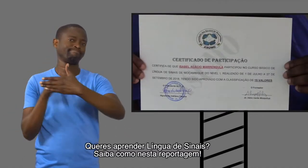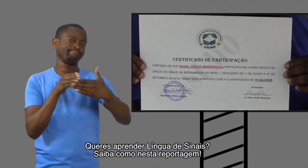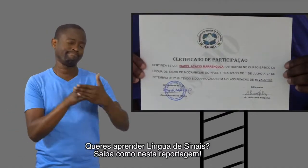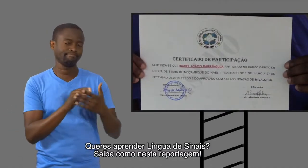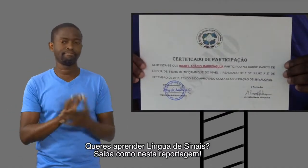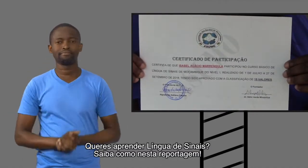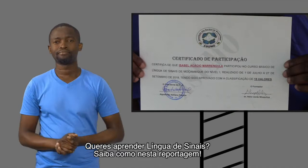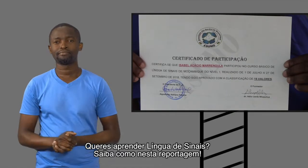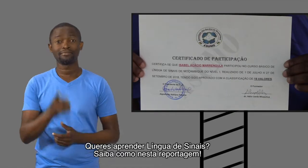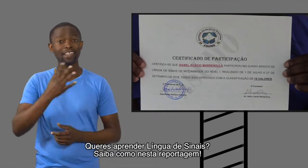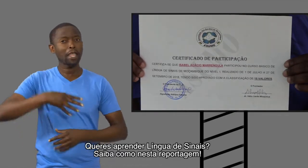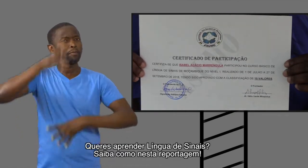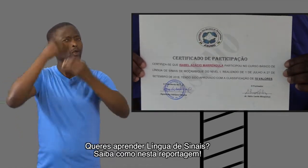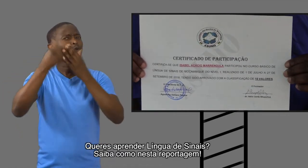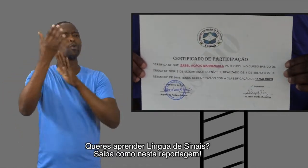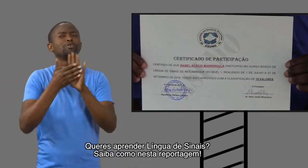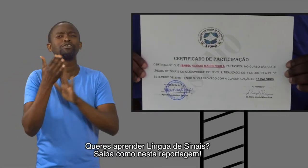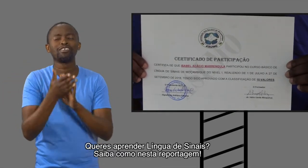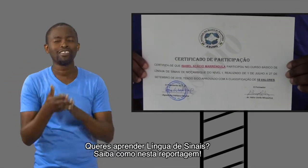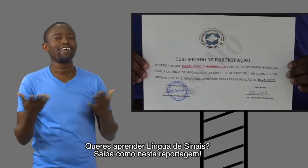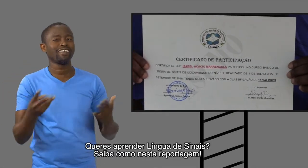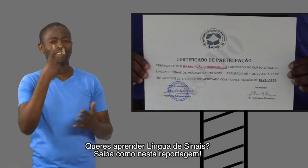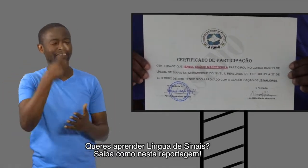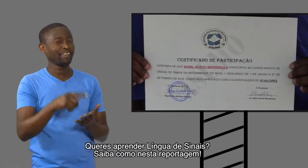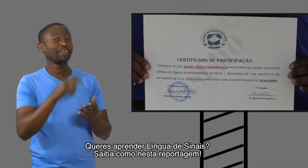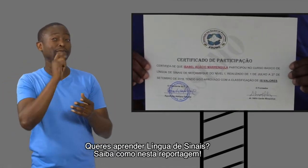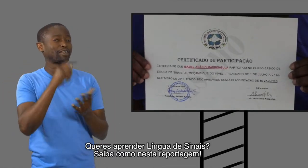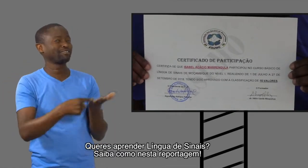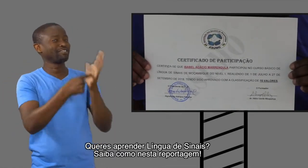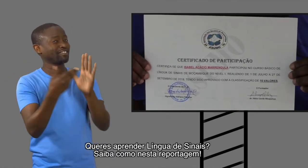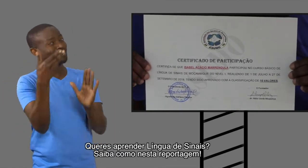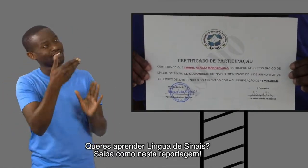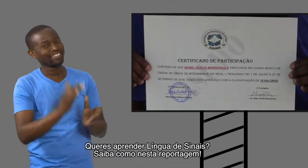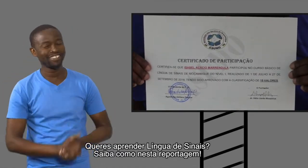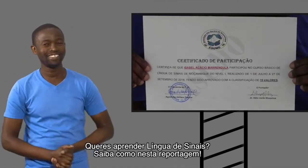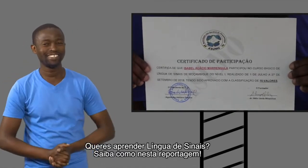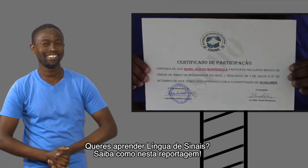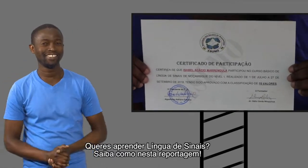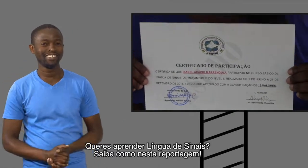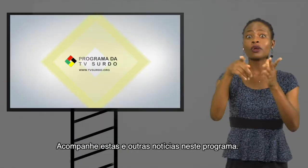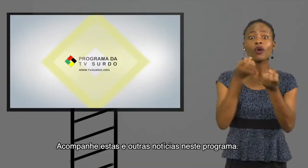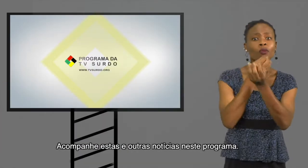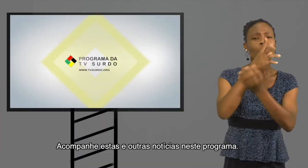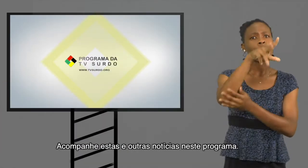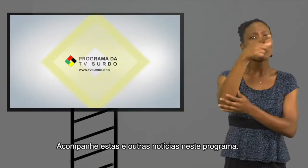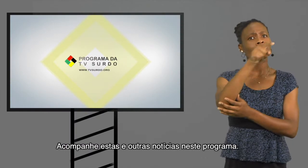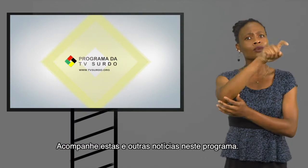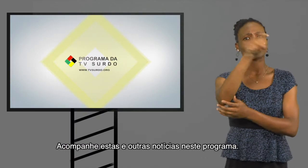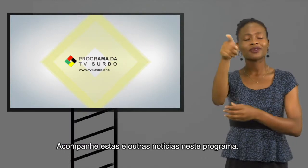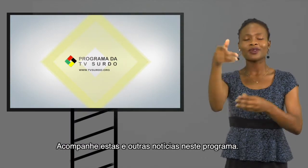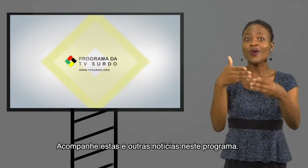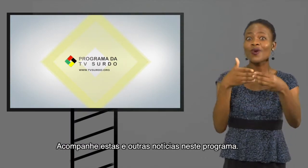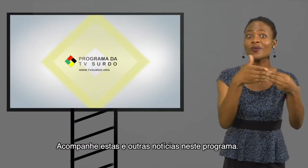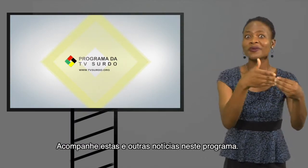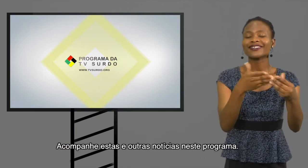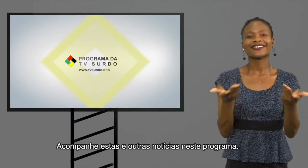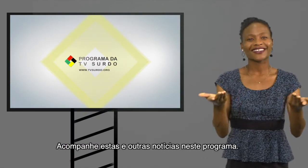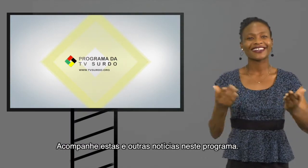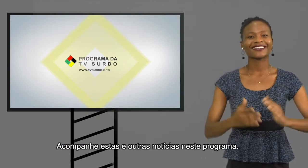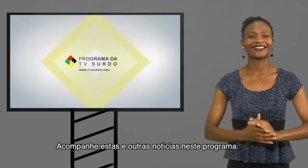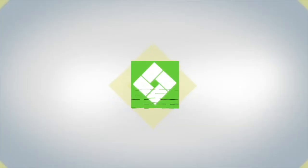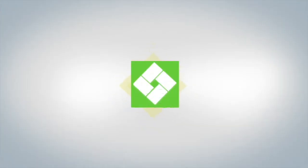Queres aprender língua de sinais? Saiba como nesta reportagem. Acompanhe estas e outras notícias